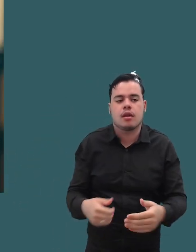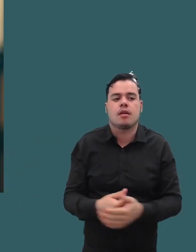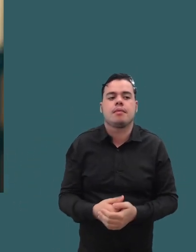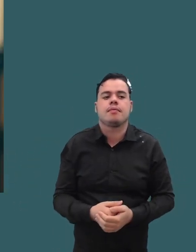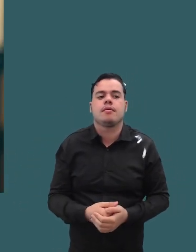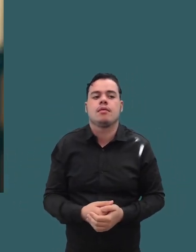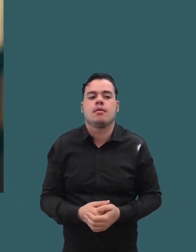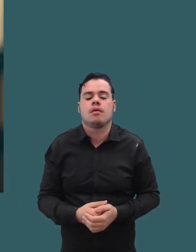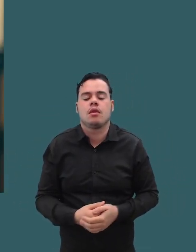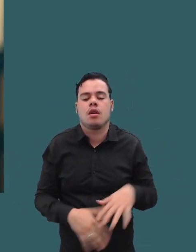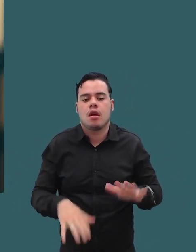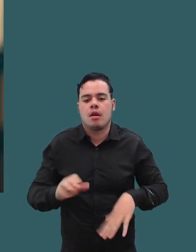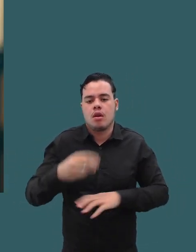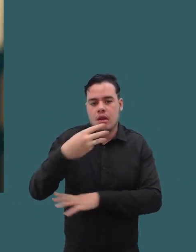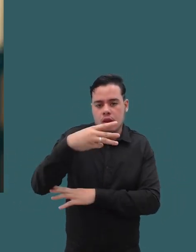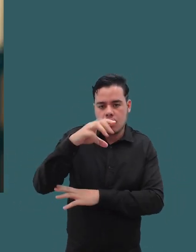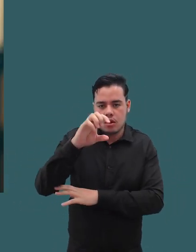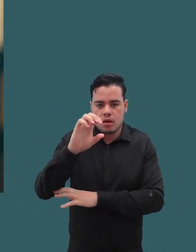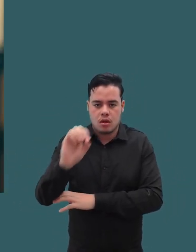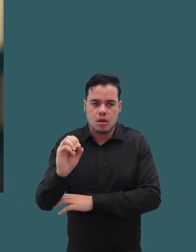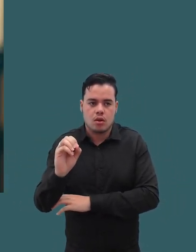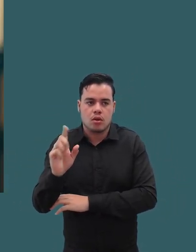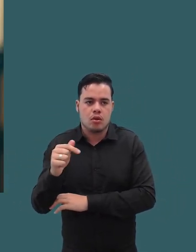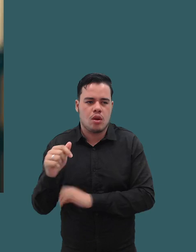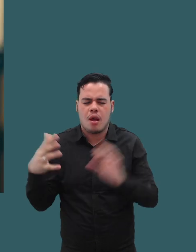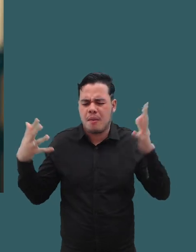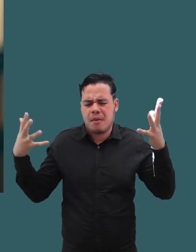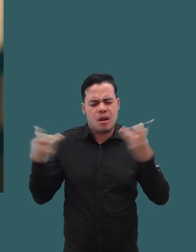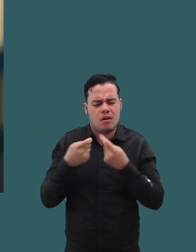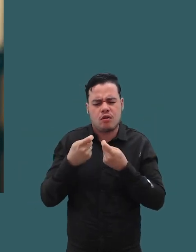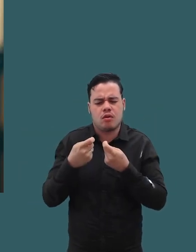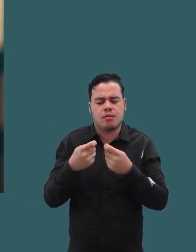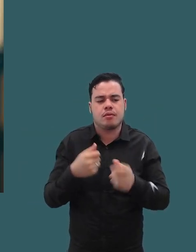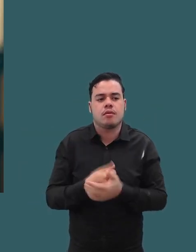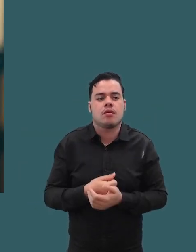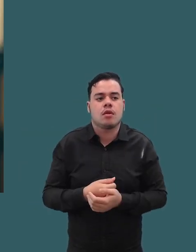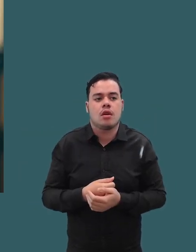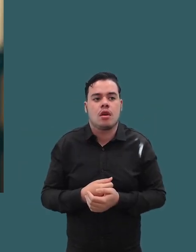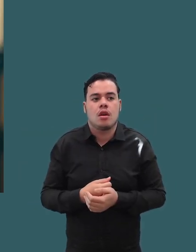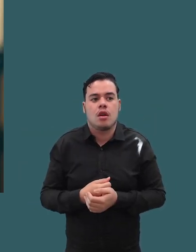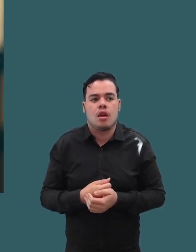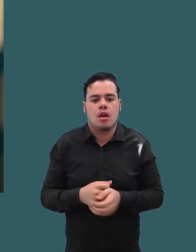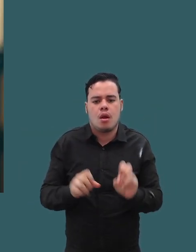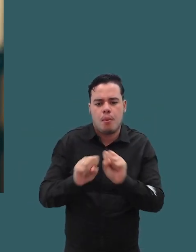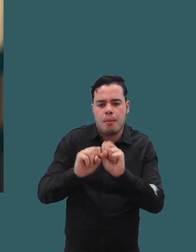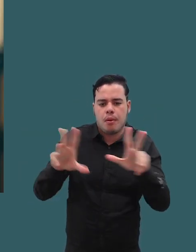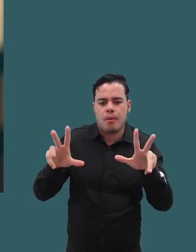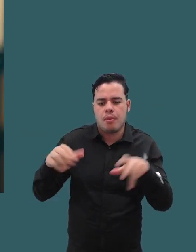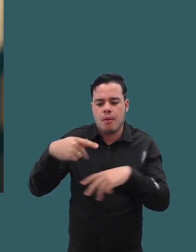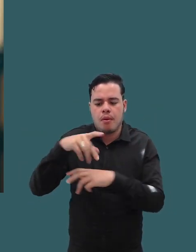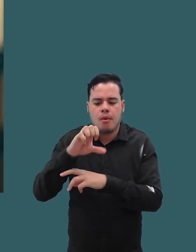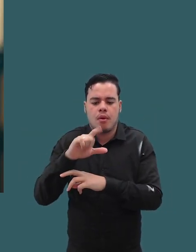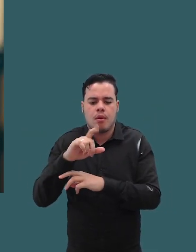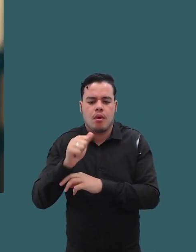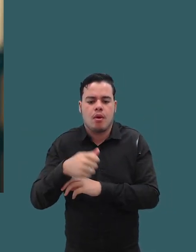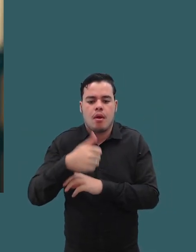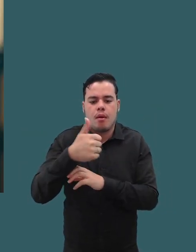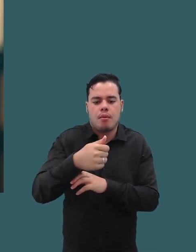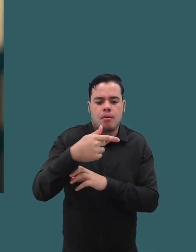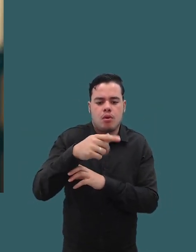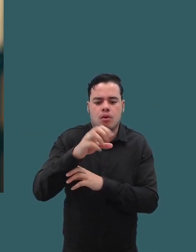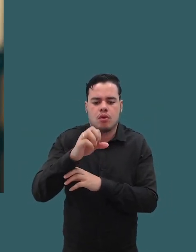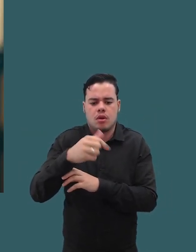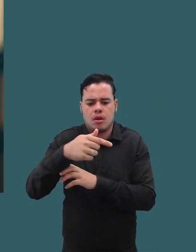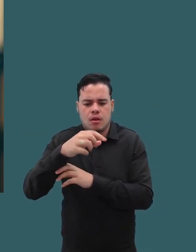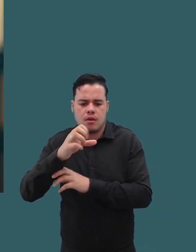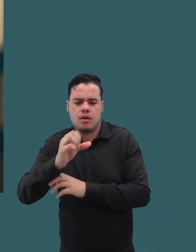contribuição dos 38 líderes desses grupos é fantástica. Eles publicaram 1.326 artigos e